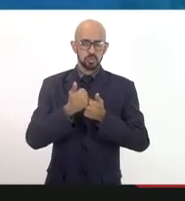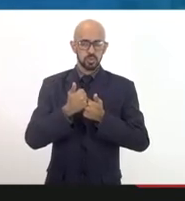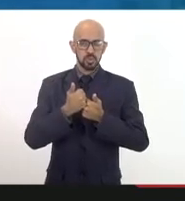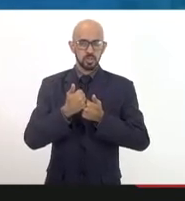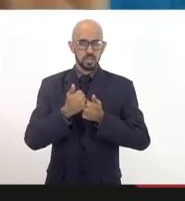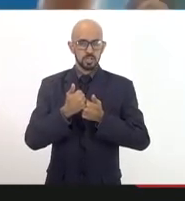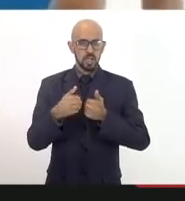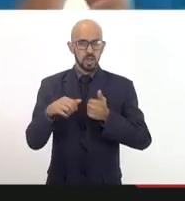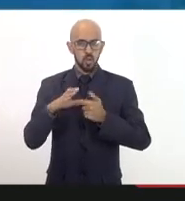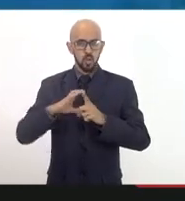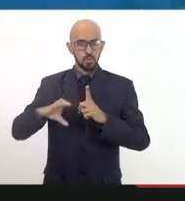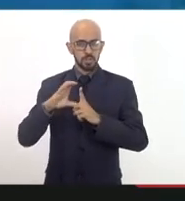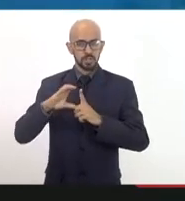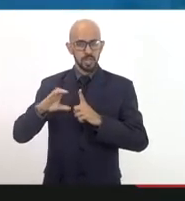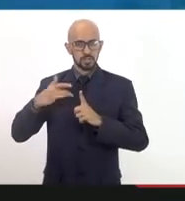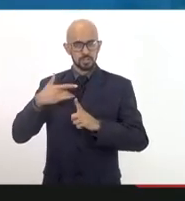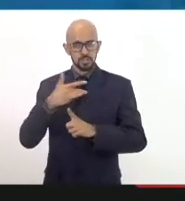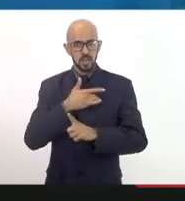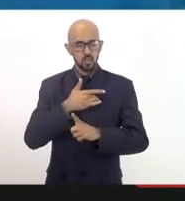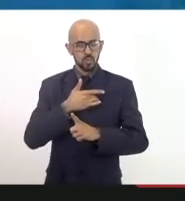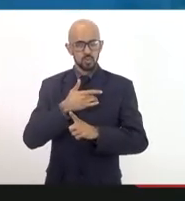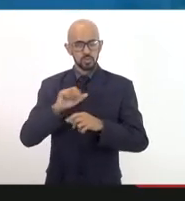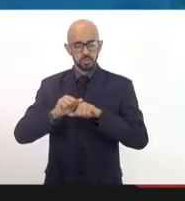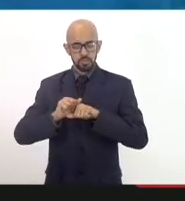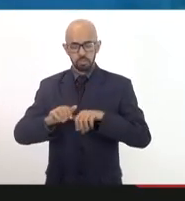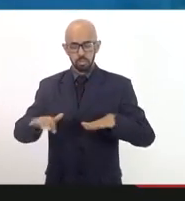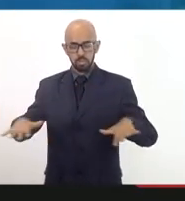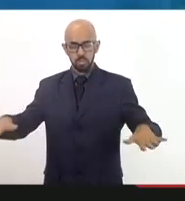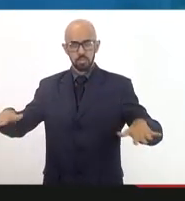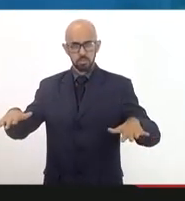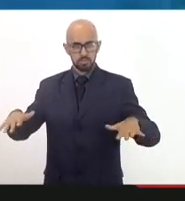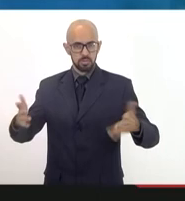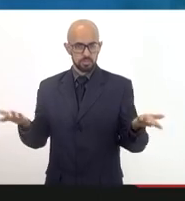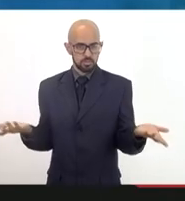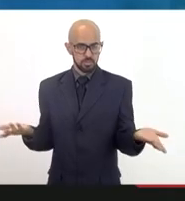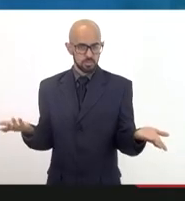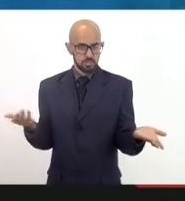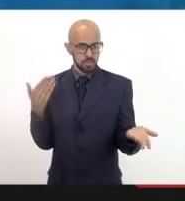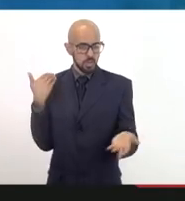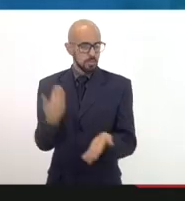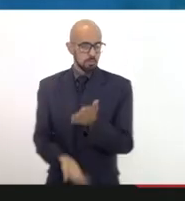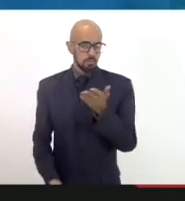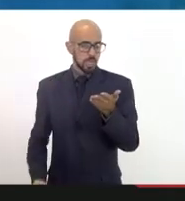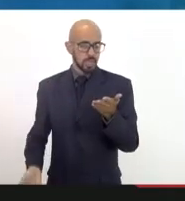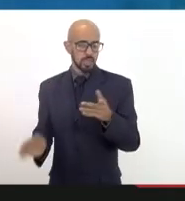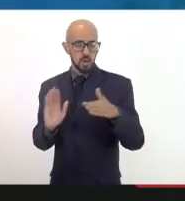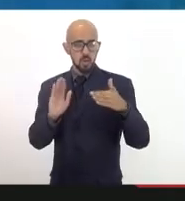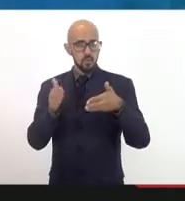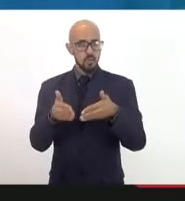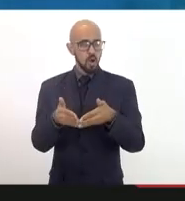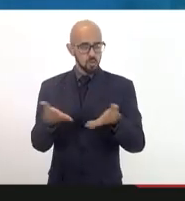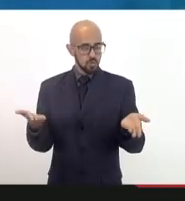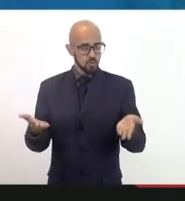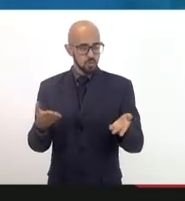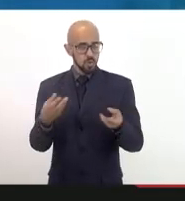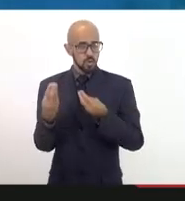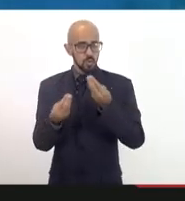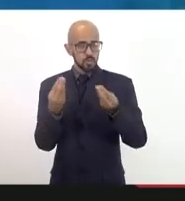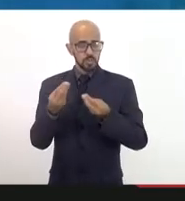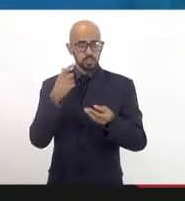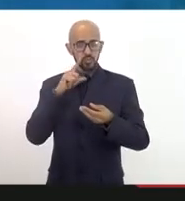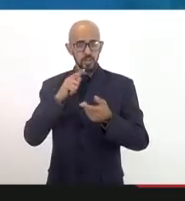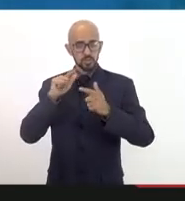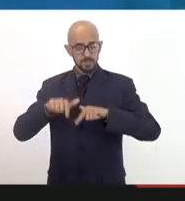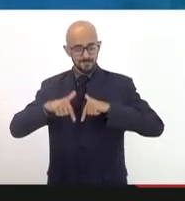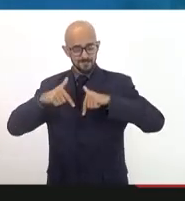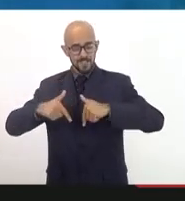que dispersaram durante a pandemia? Nós temos que entender como é que nós vamos dar recursos para isso, como é que nós vamos querer enfrentar